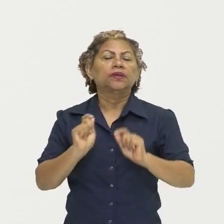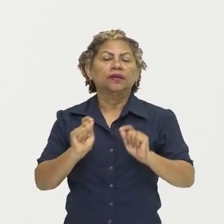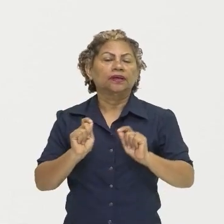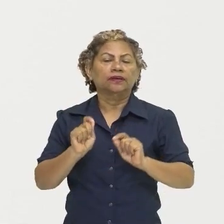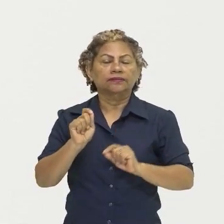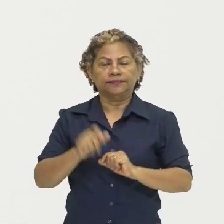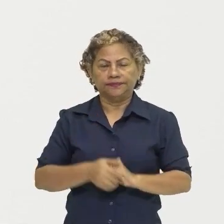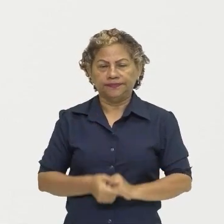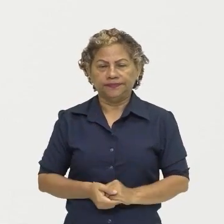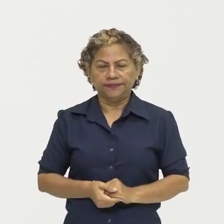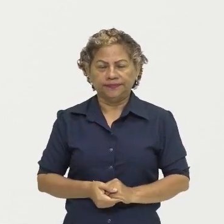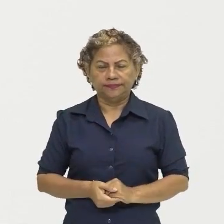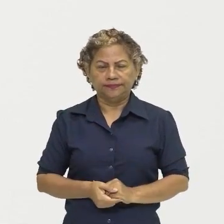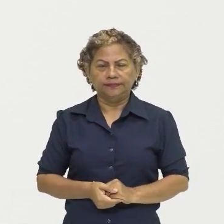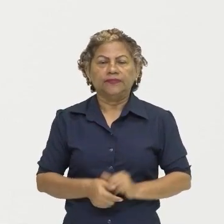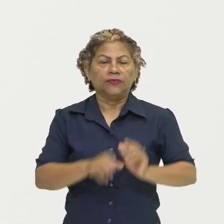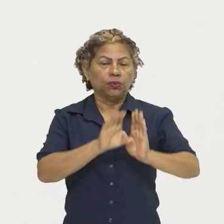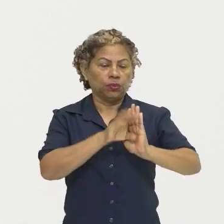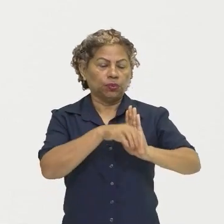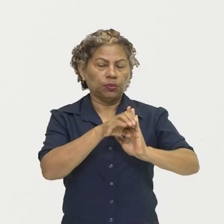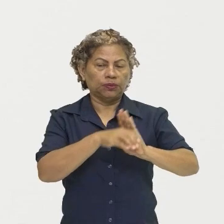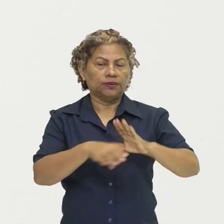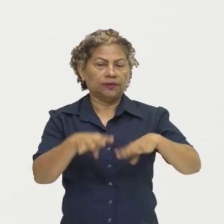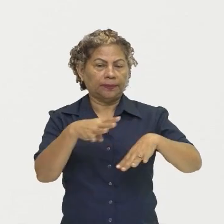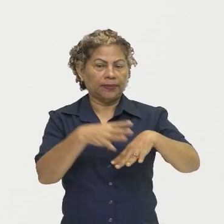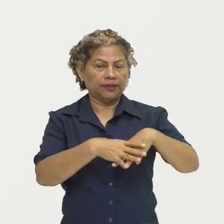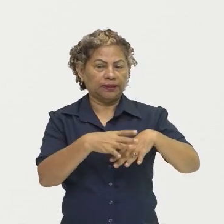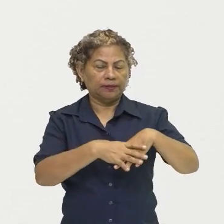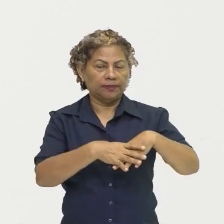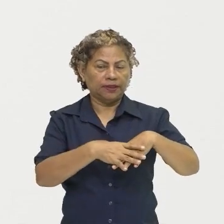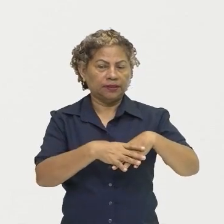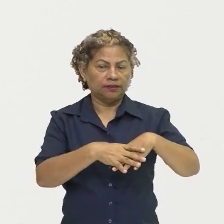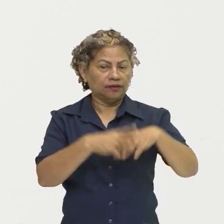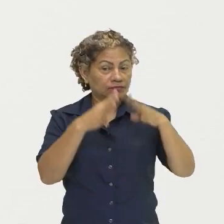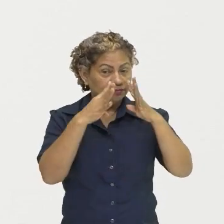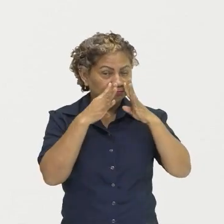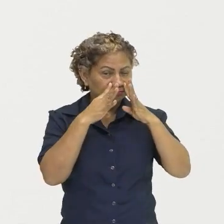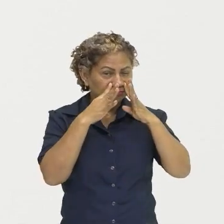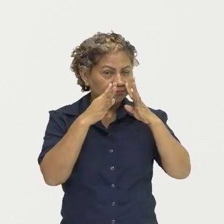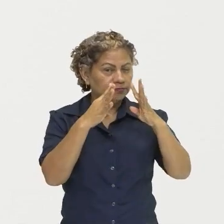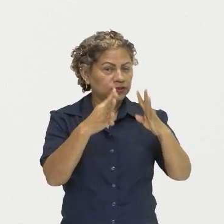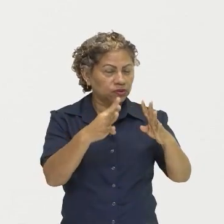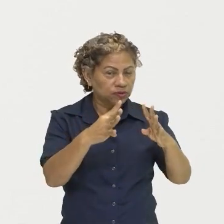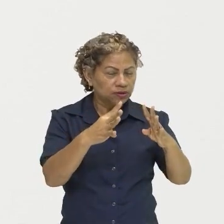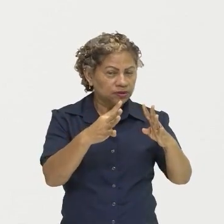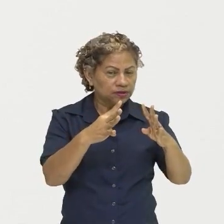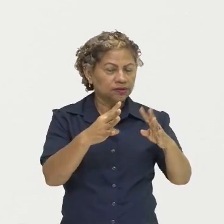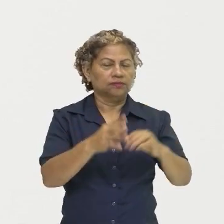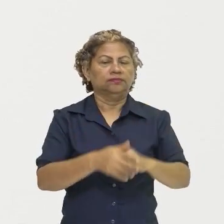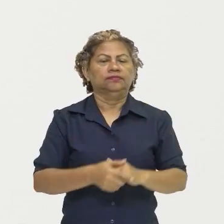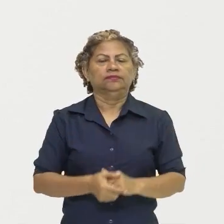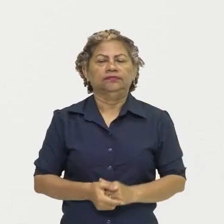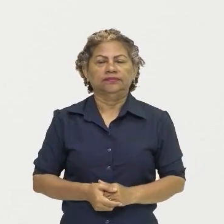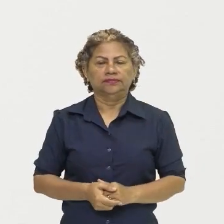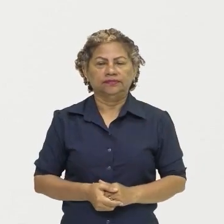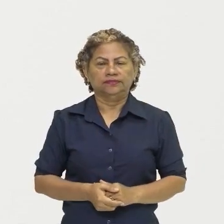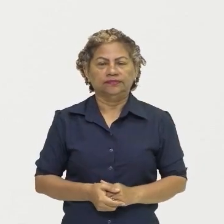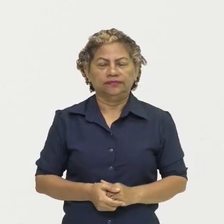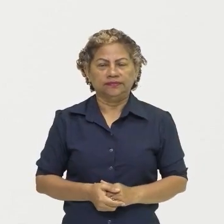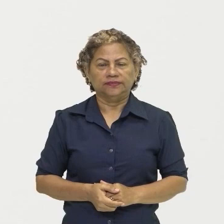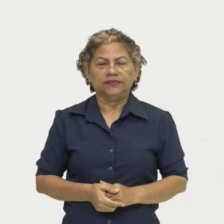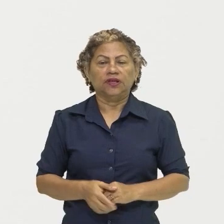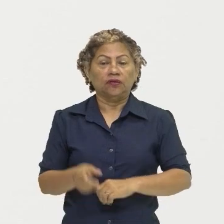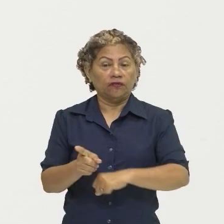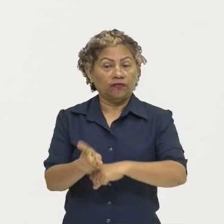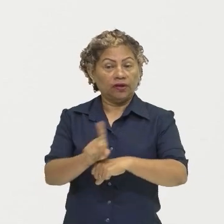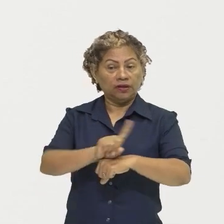vetor é um conceito matemático. Então não esqueçam. Velocidade ela é o quê?